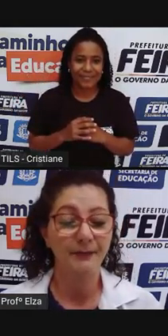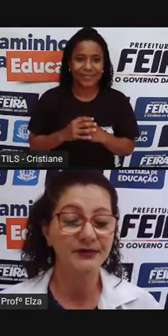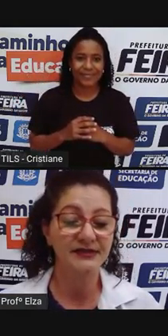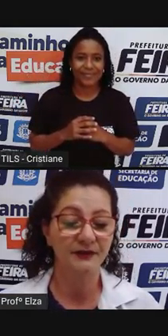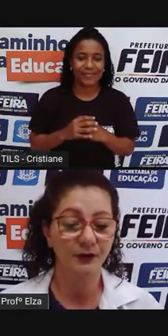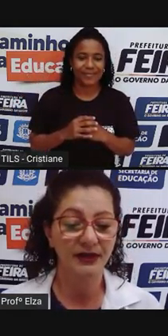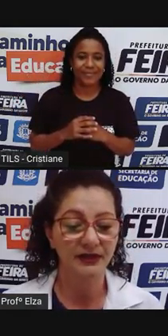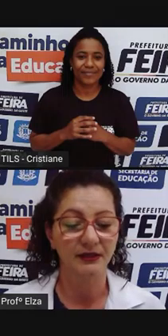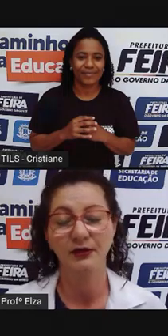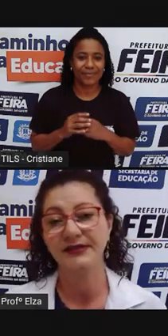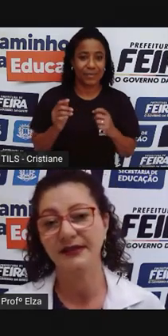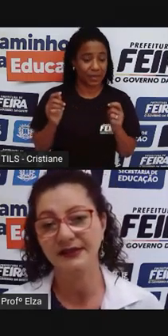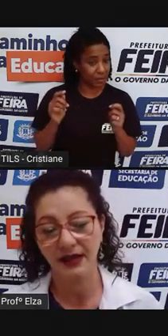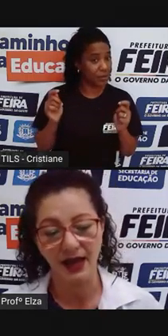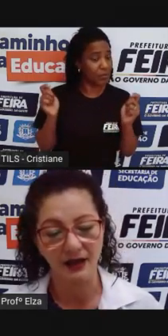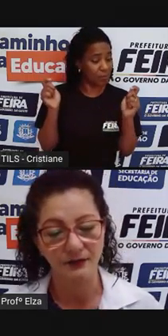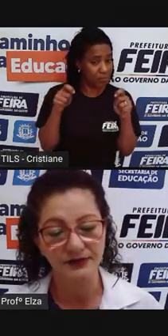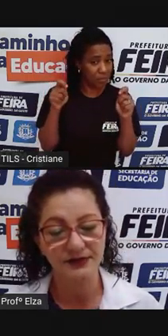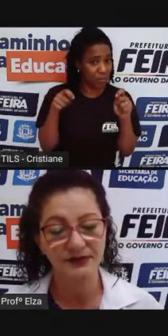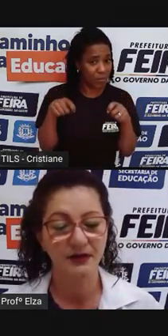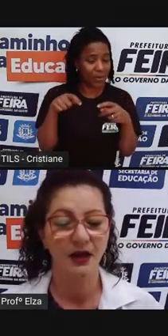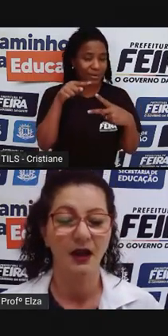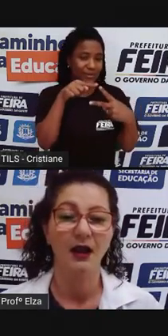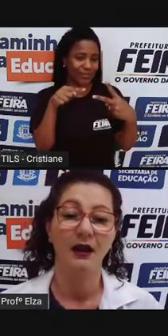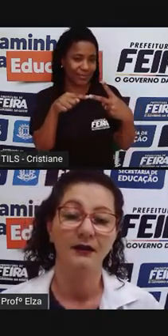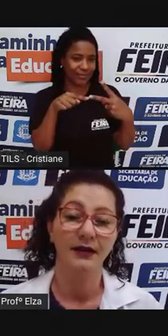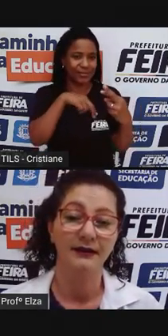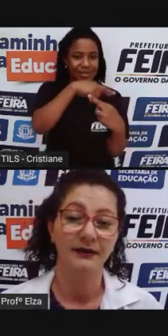é possível aqui nós reciclarmos